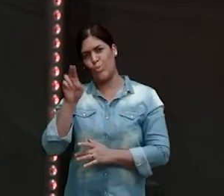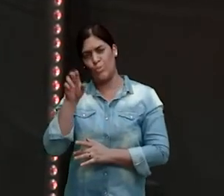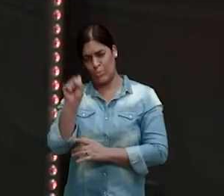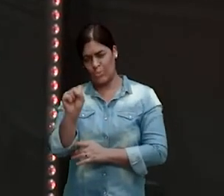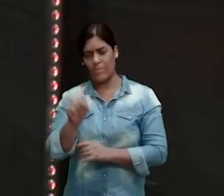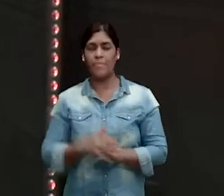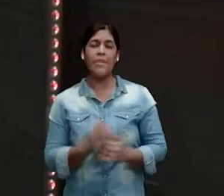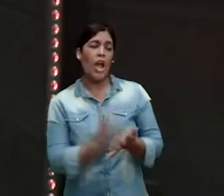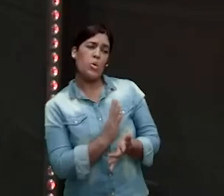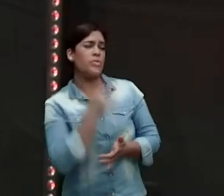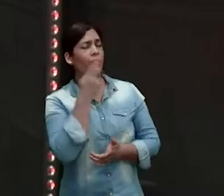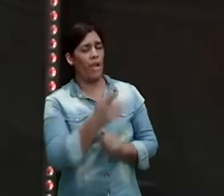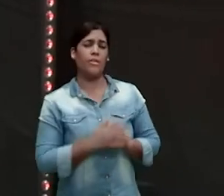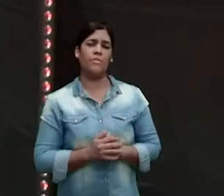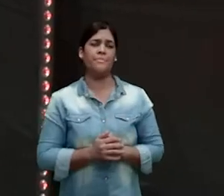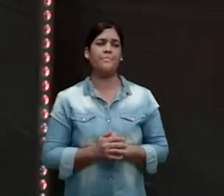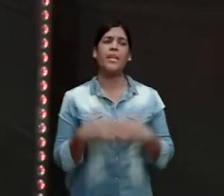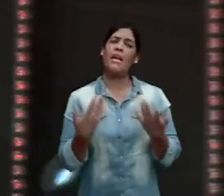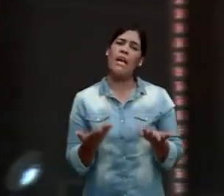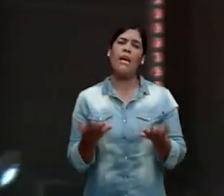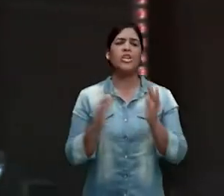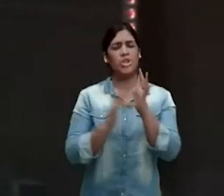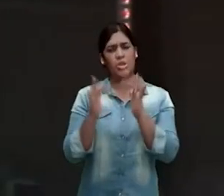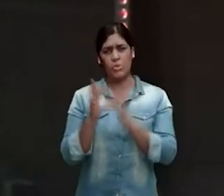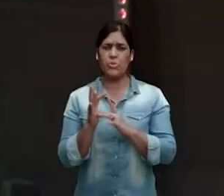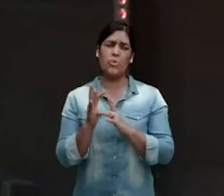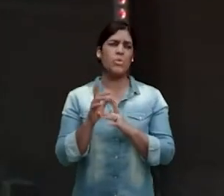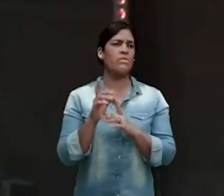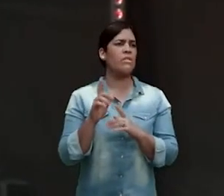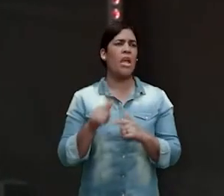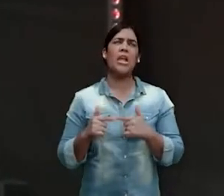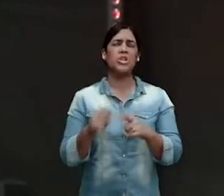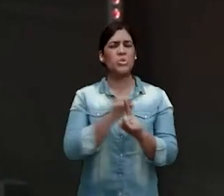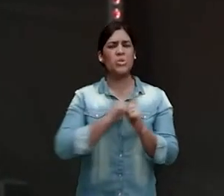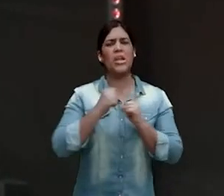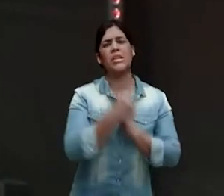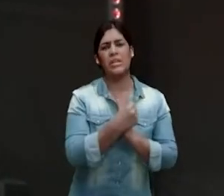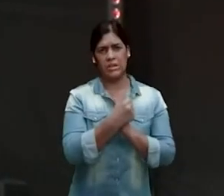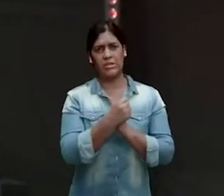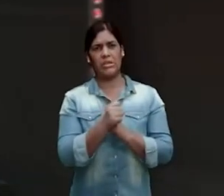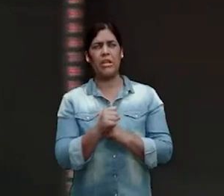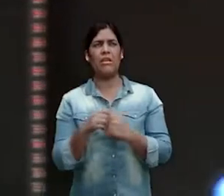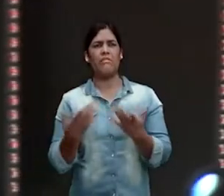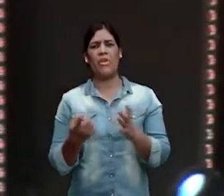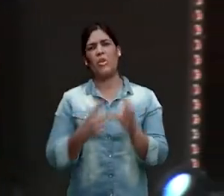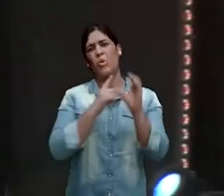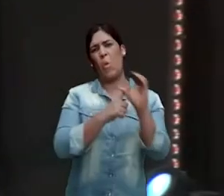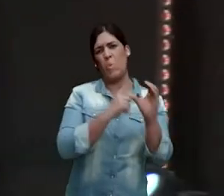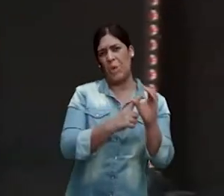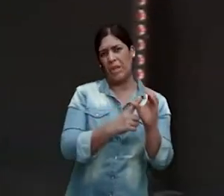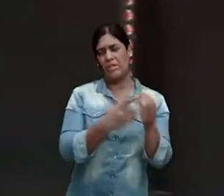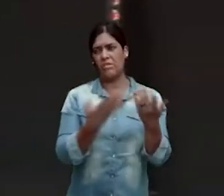Jesus foi um socialista a Jesus foi comunista